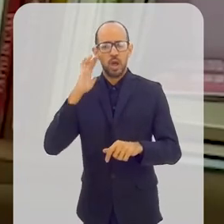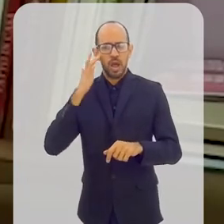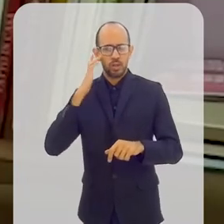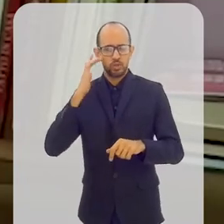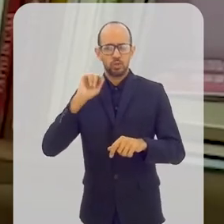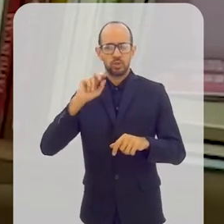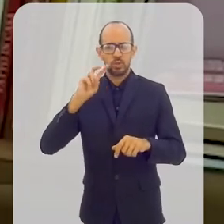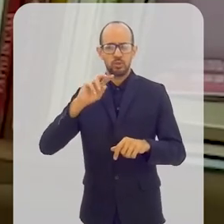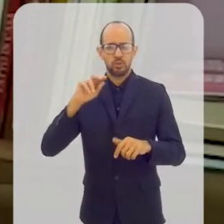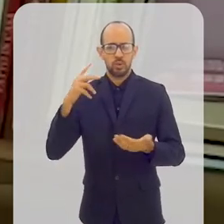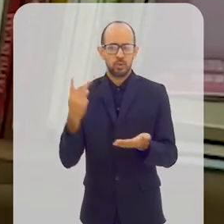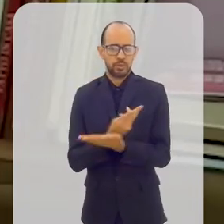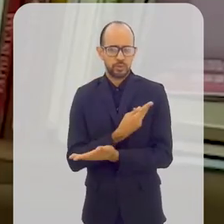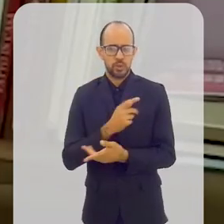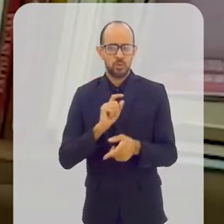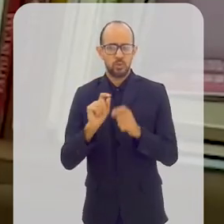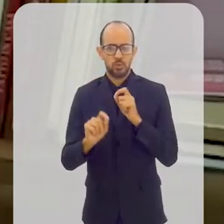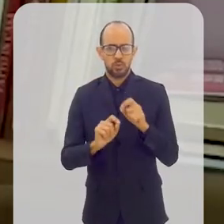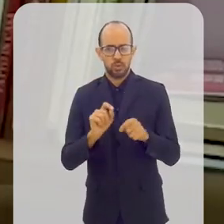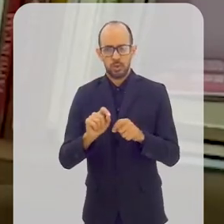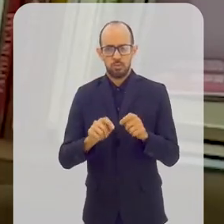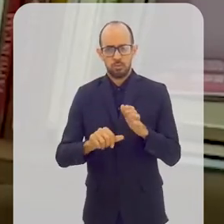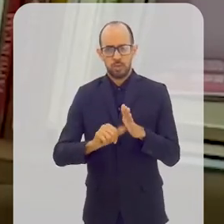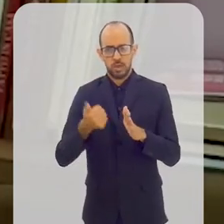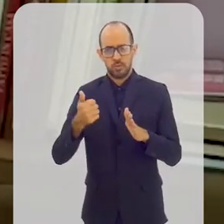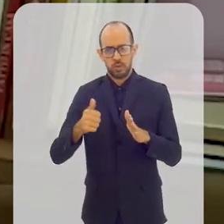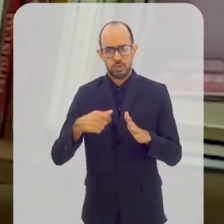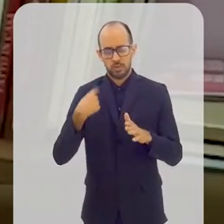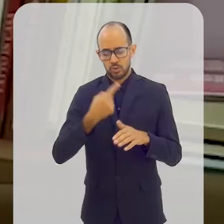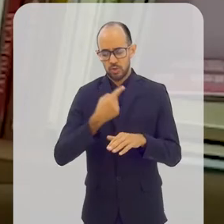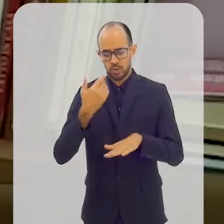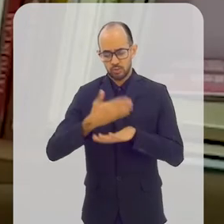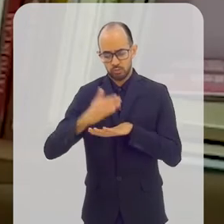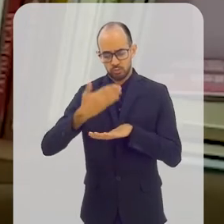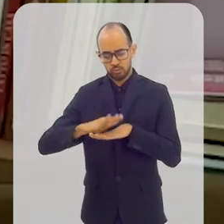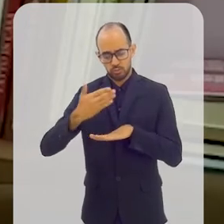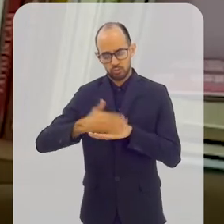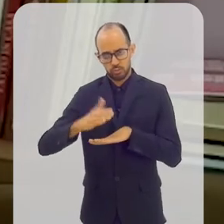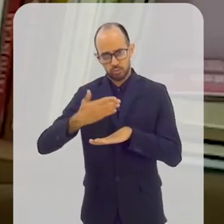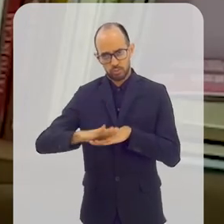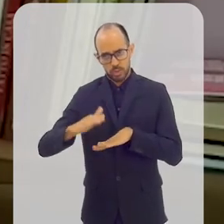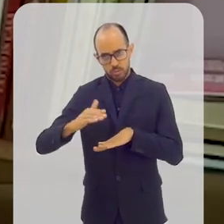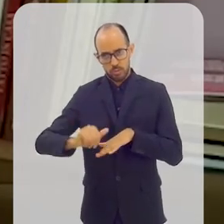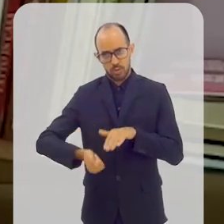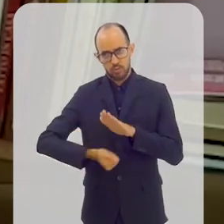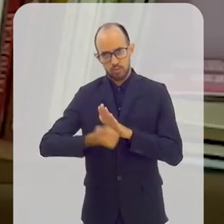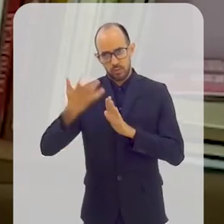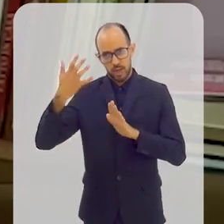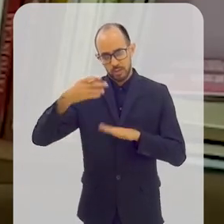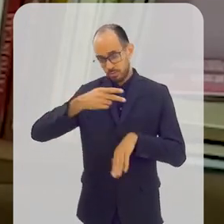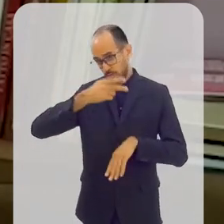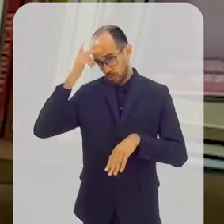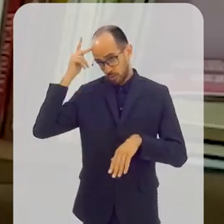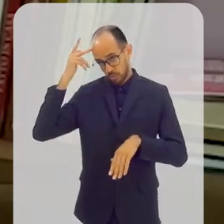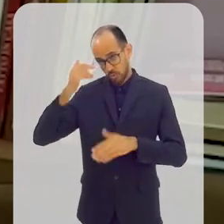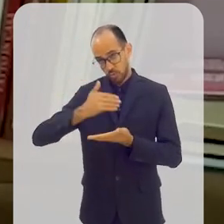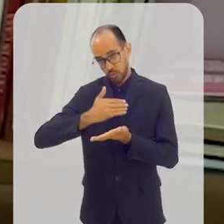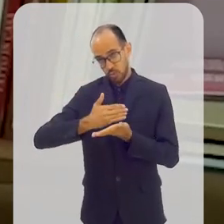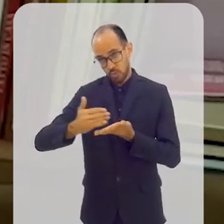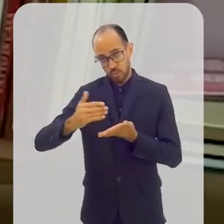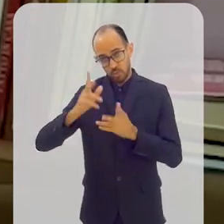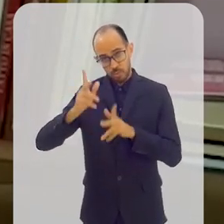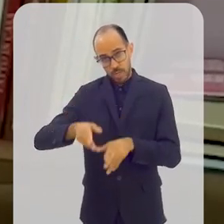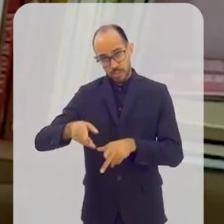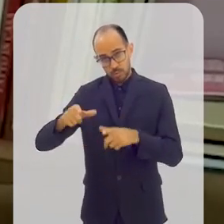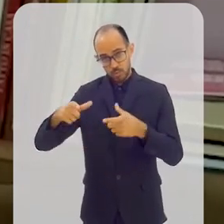acho que o que aconteceu é a primeira vez que a gente capacita tantos consultores